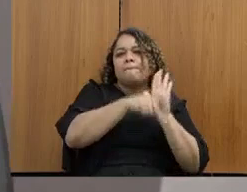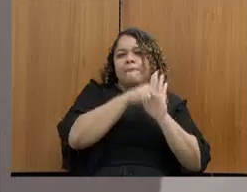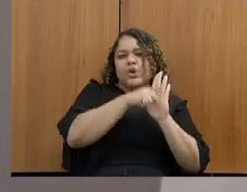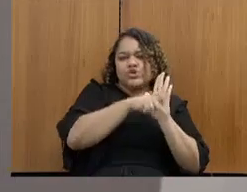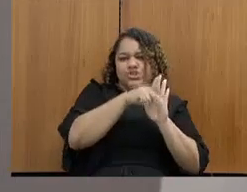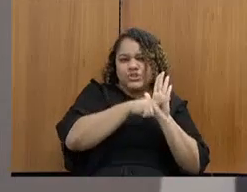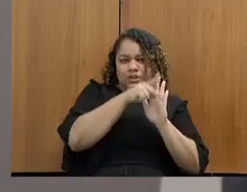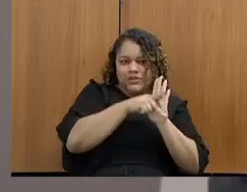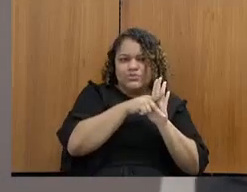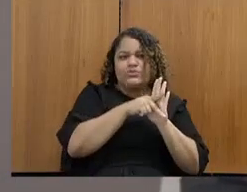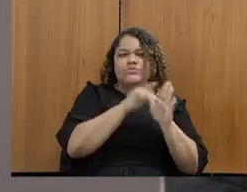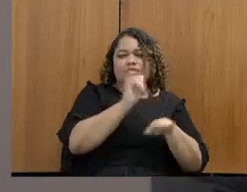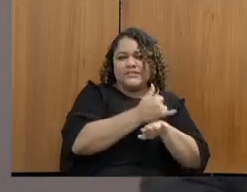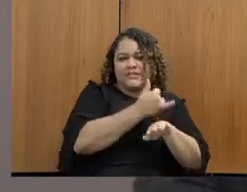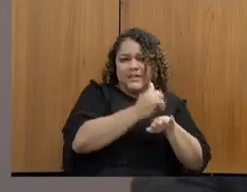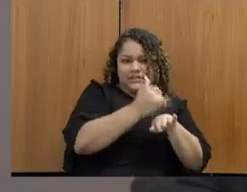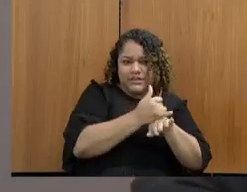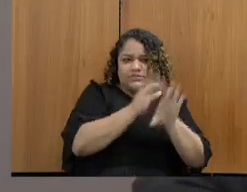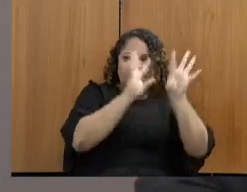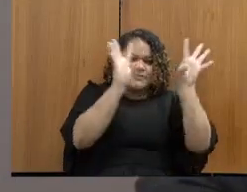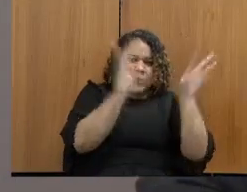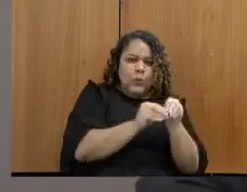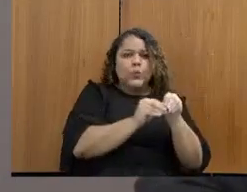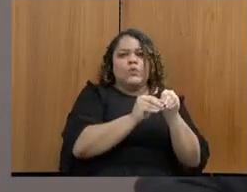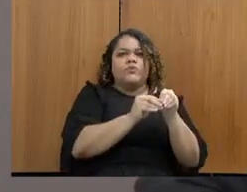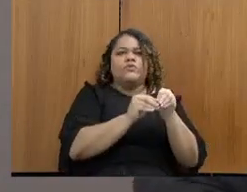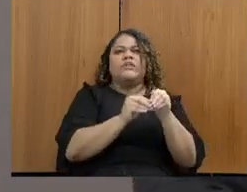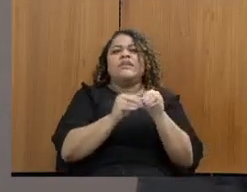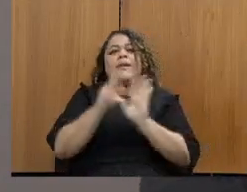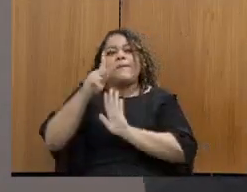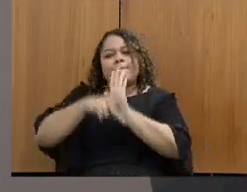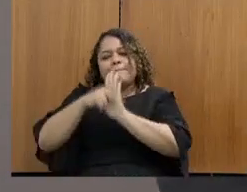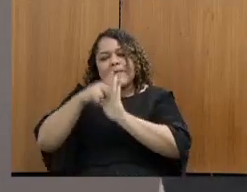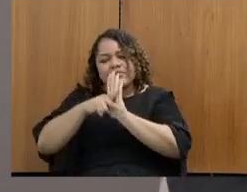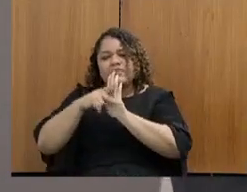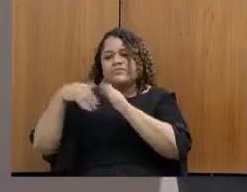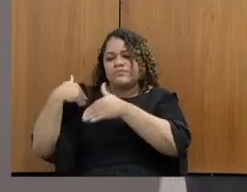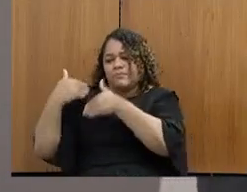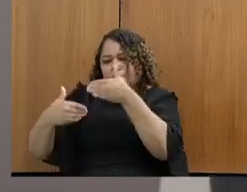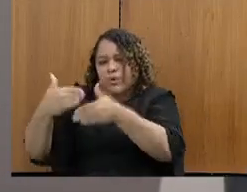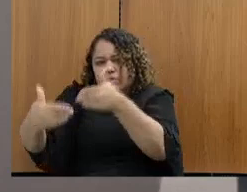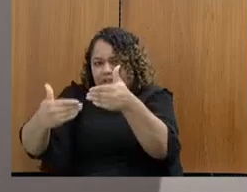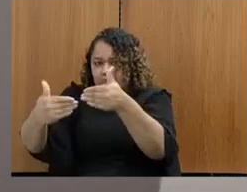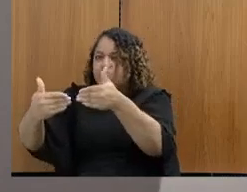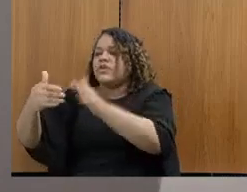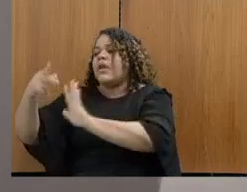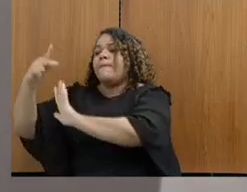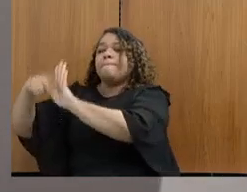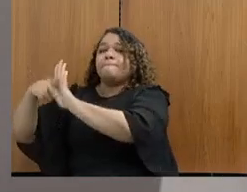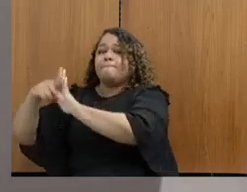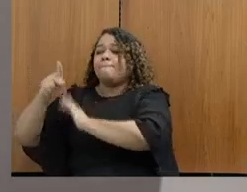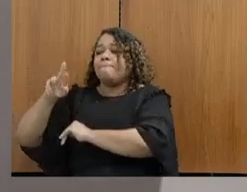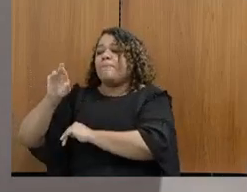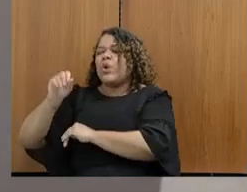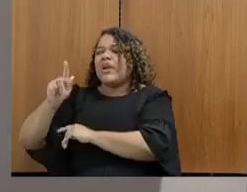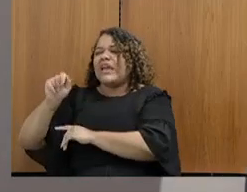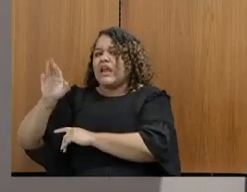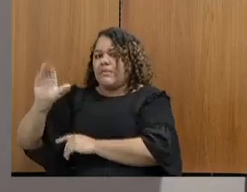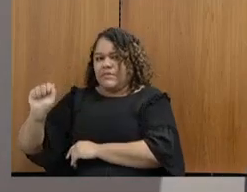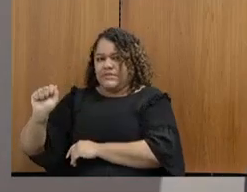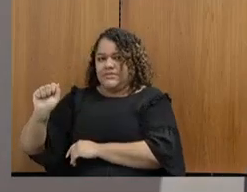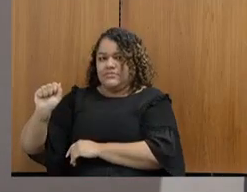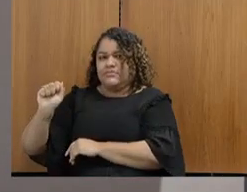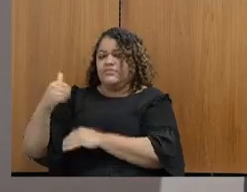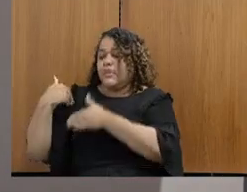enxugamento as classificando entre projetos extrato aéticos processos e programas sendo que processos e programas eles são